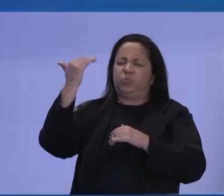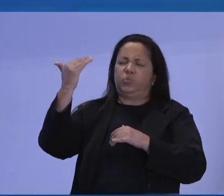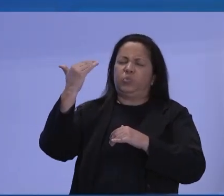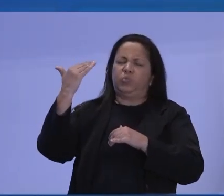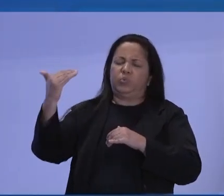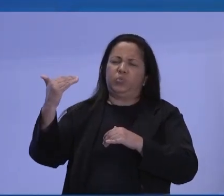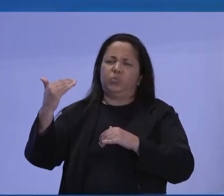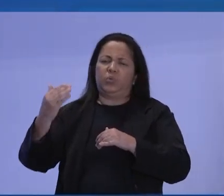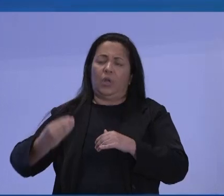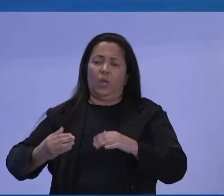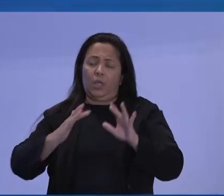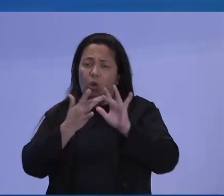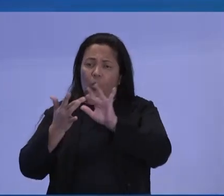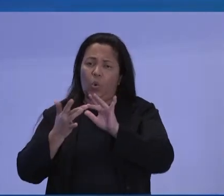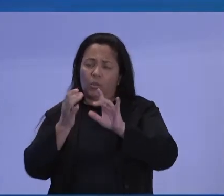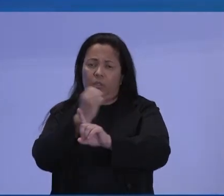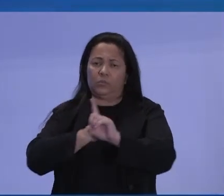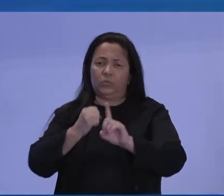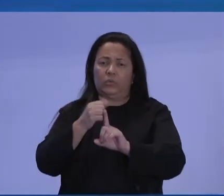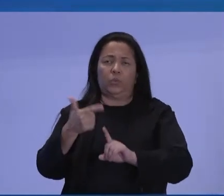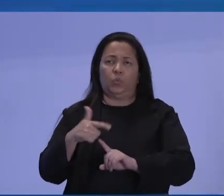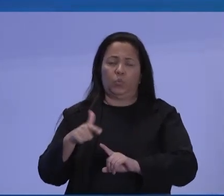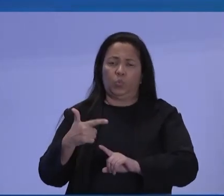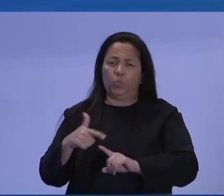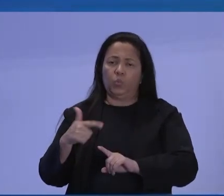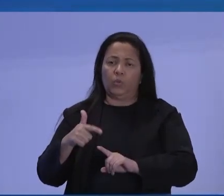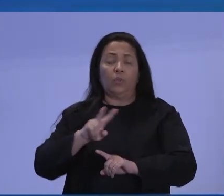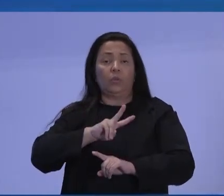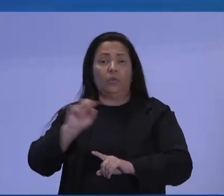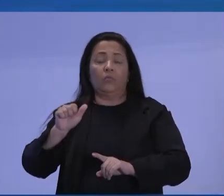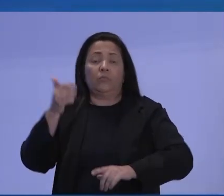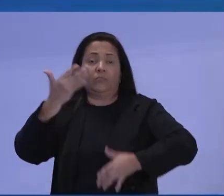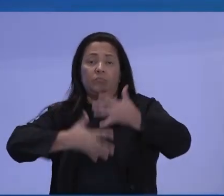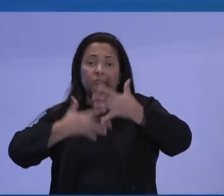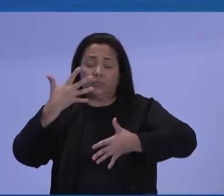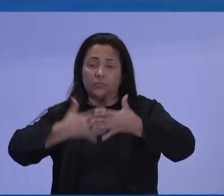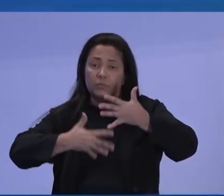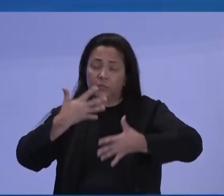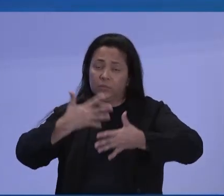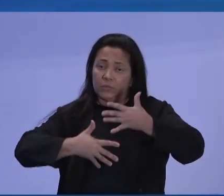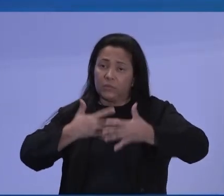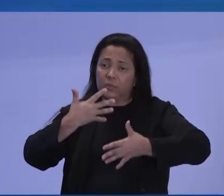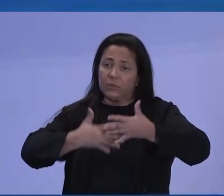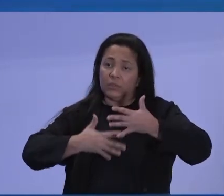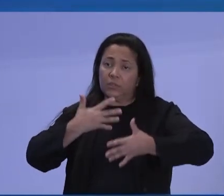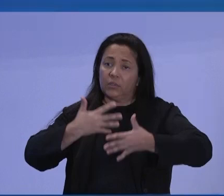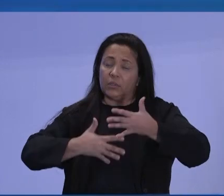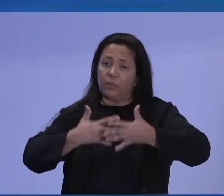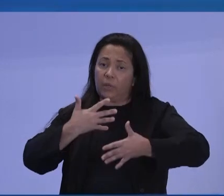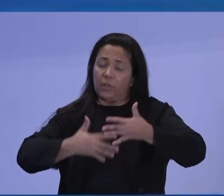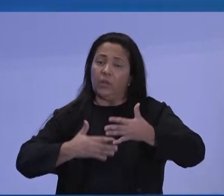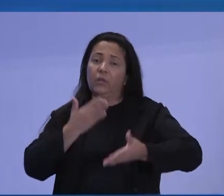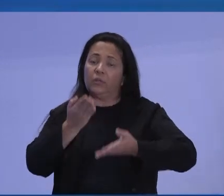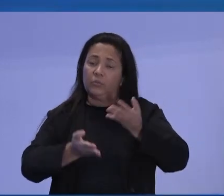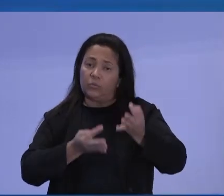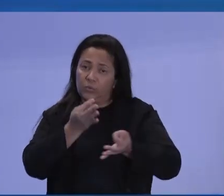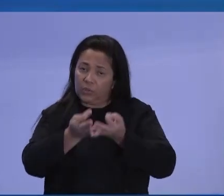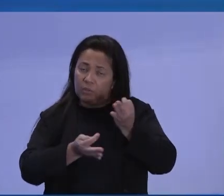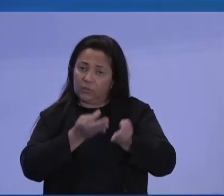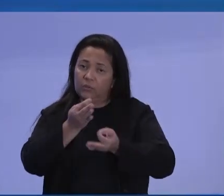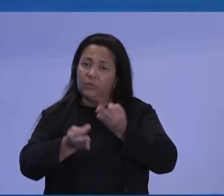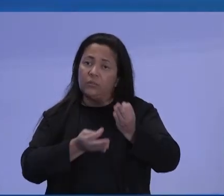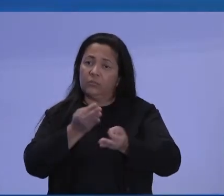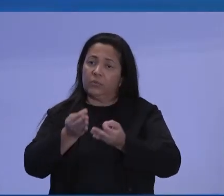importante particularidade da hanseníase pode interferir não só no diagnóstico, como na adesão ao tratamento, perpetuando